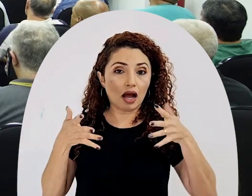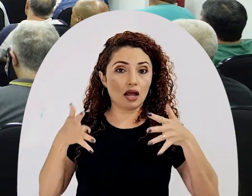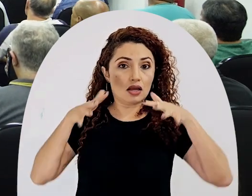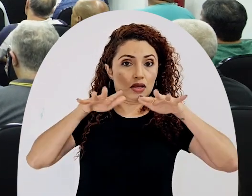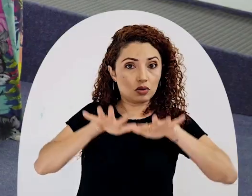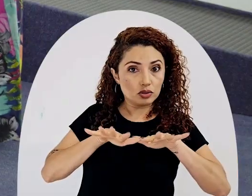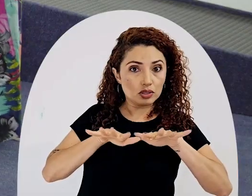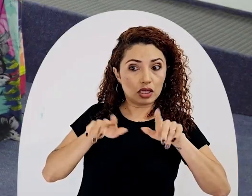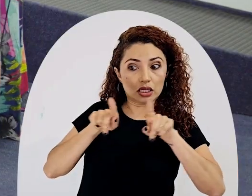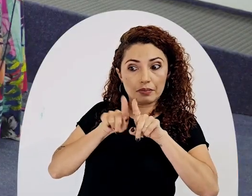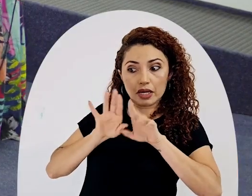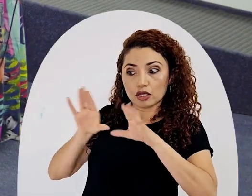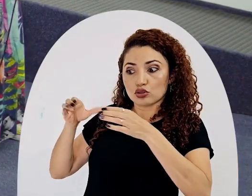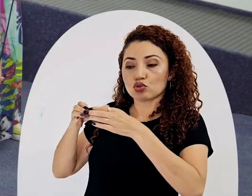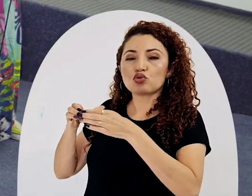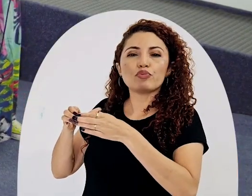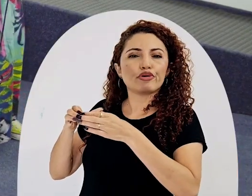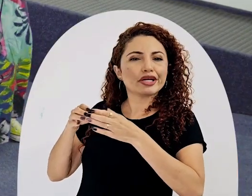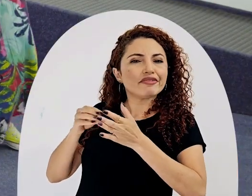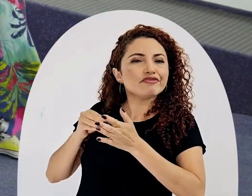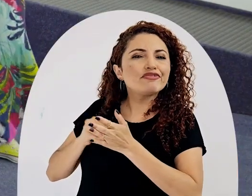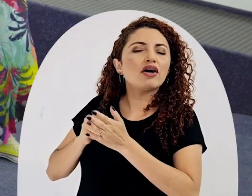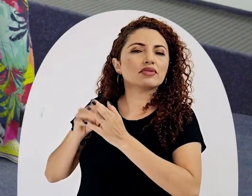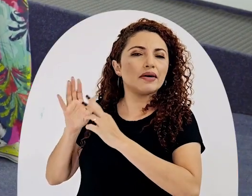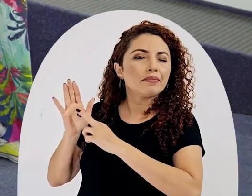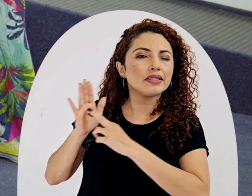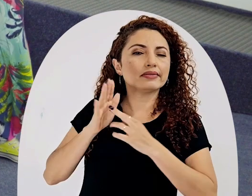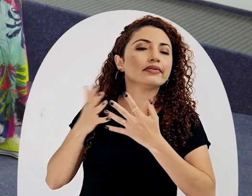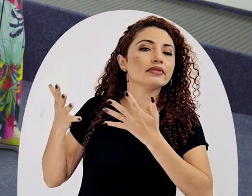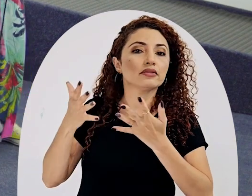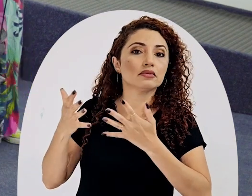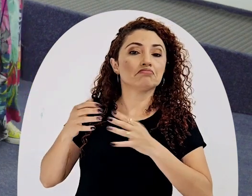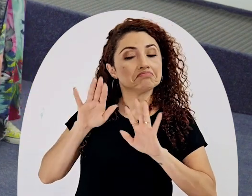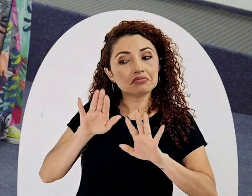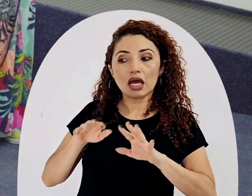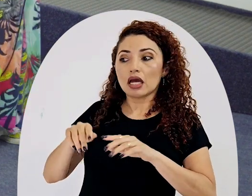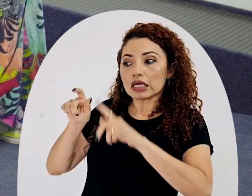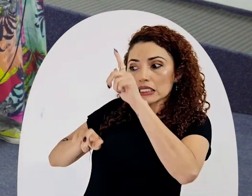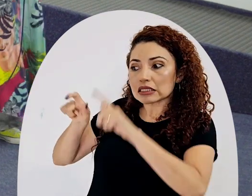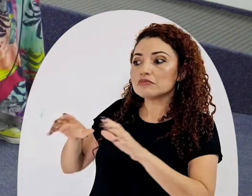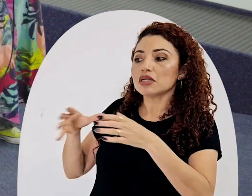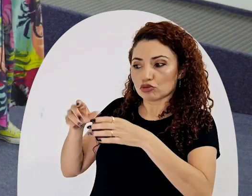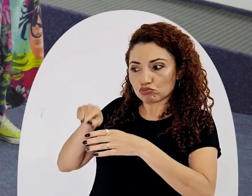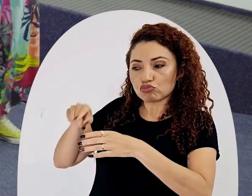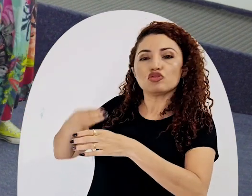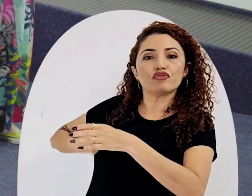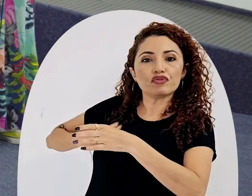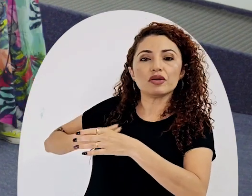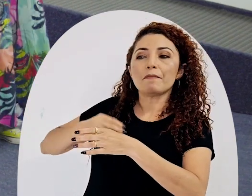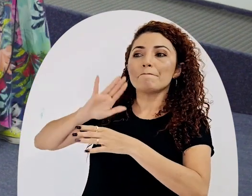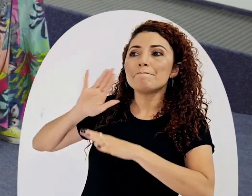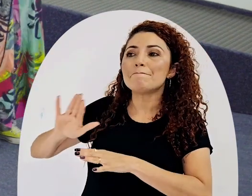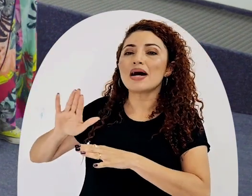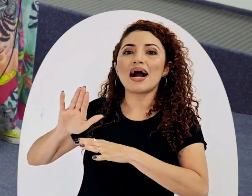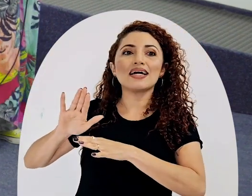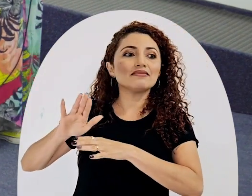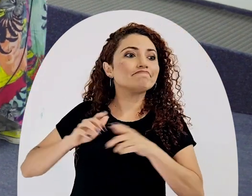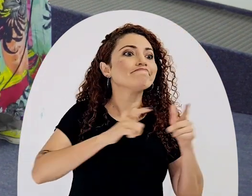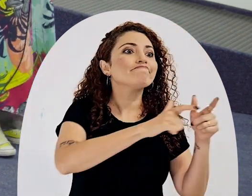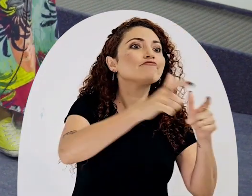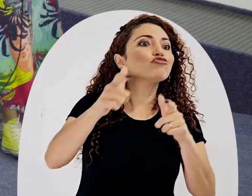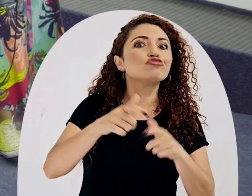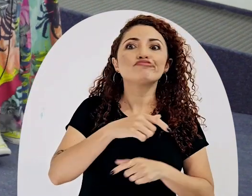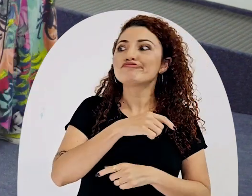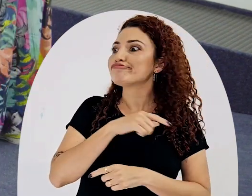subrepresentados, que essas pessoas, sim, elas existem, mas elas são subrepresentadas nos espaços. Então, quando estamos falando